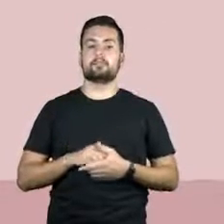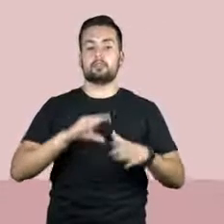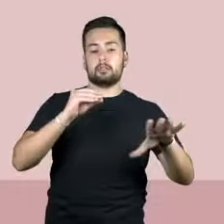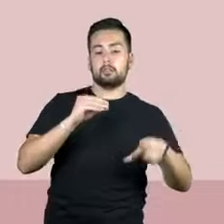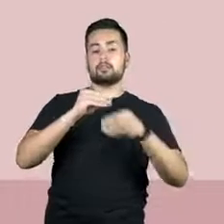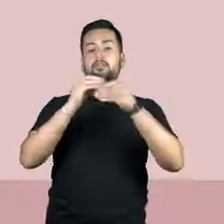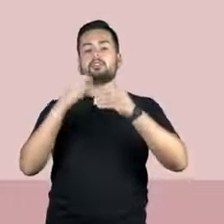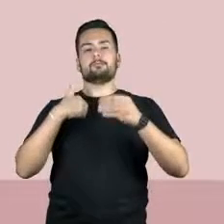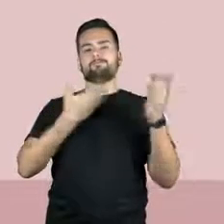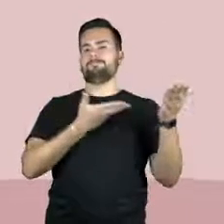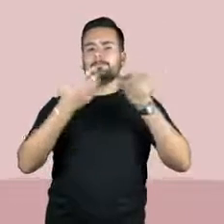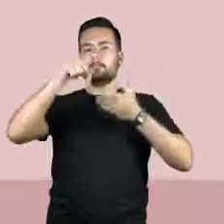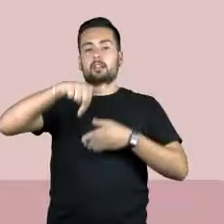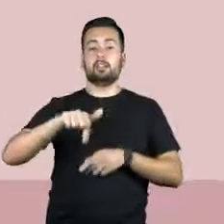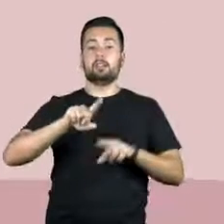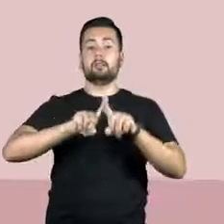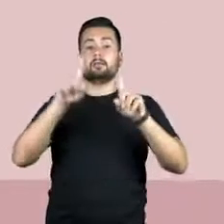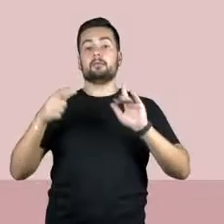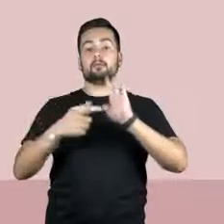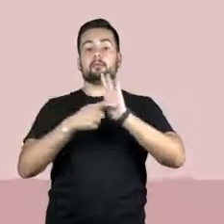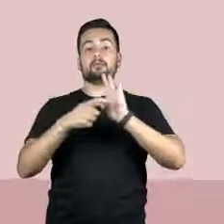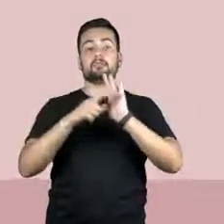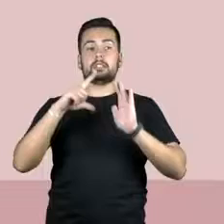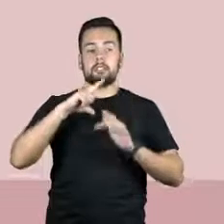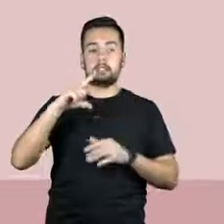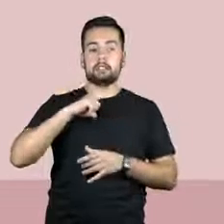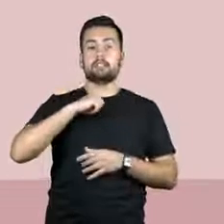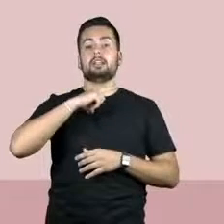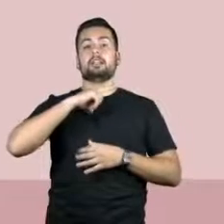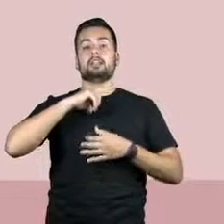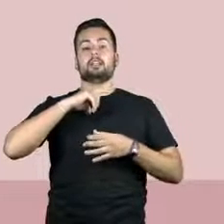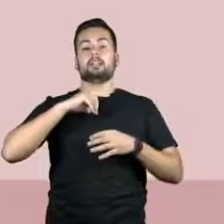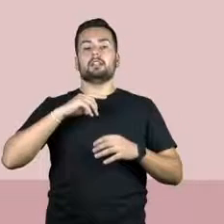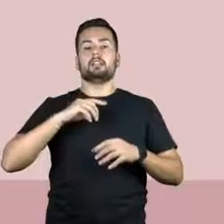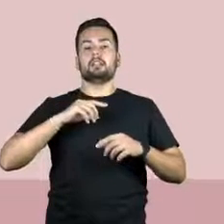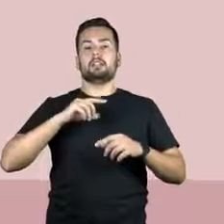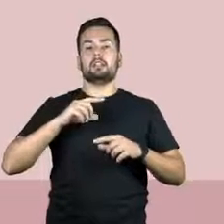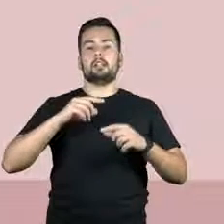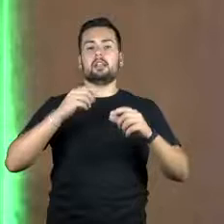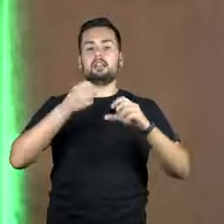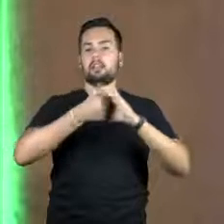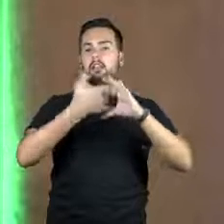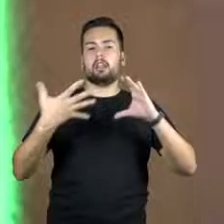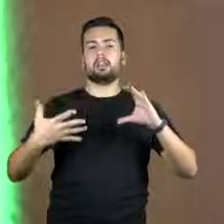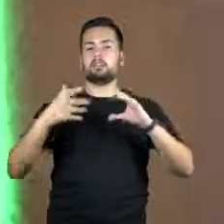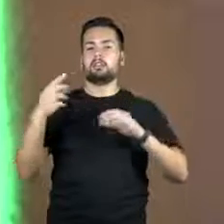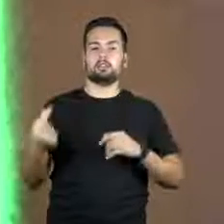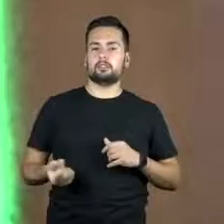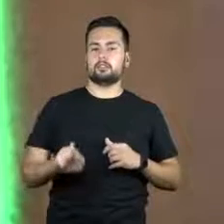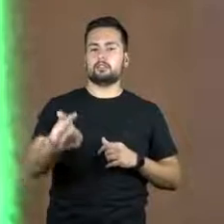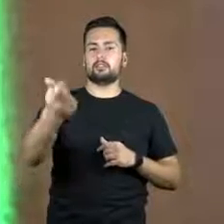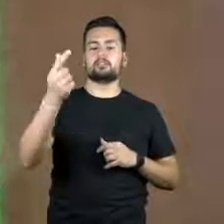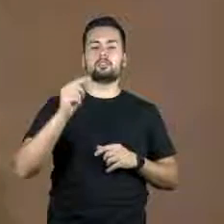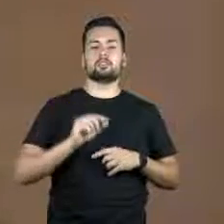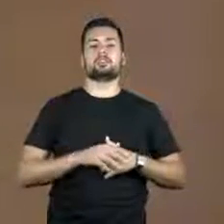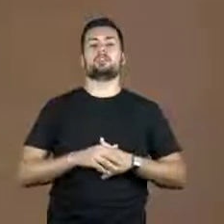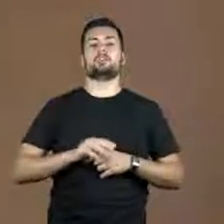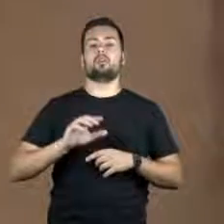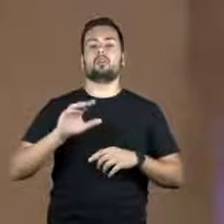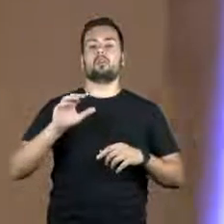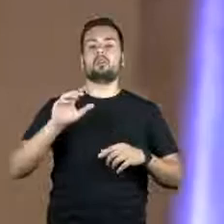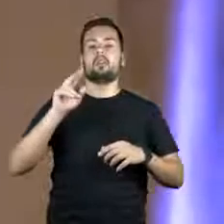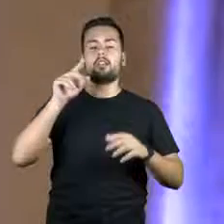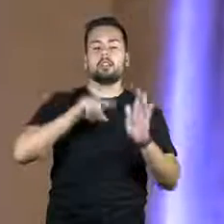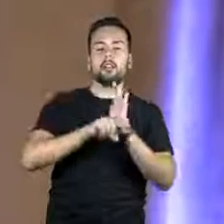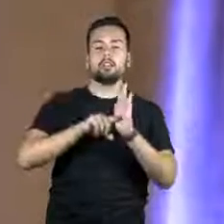eu não trouxe aqui, né, o software também possui, via método de elementos finitos, uma análise que é só voltada para a análise